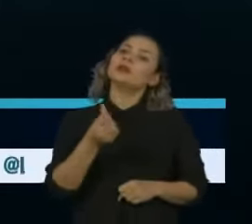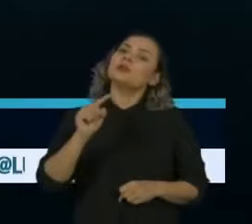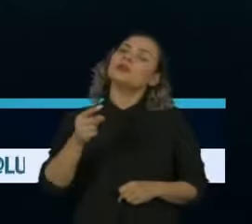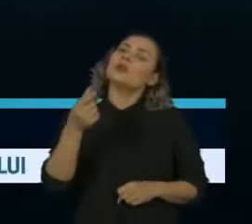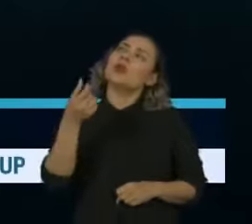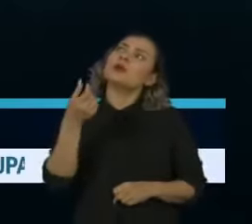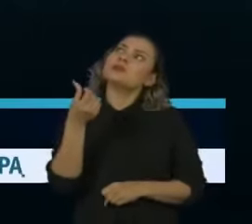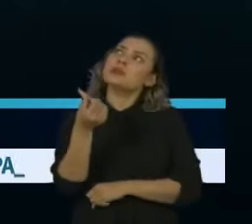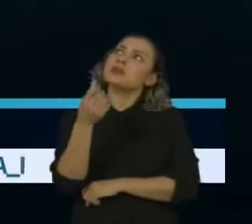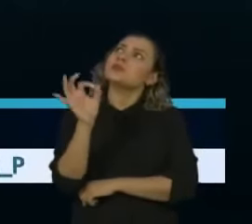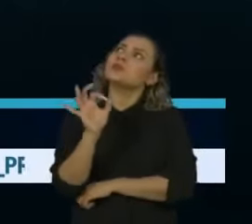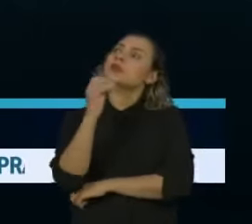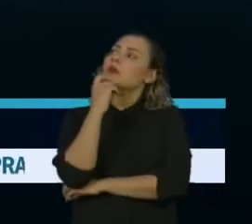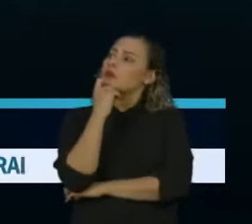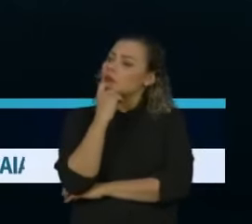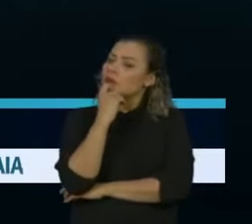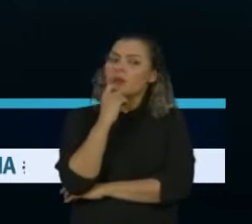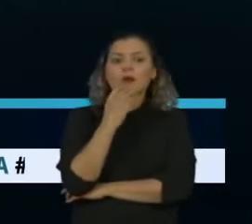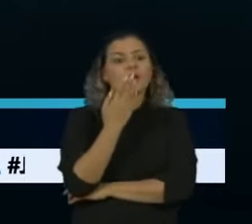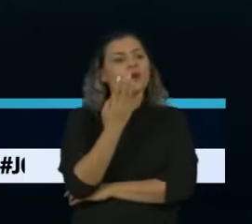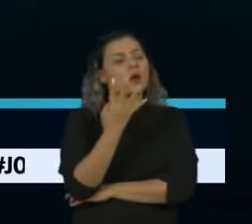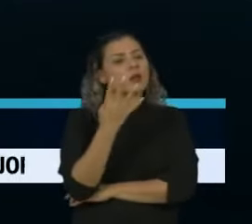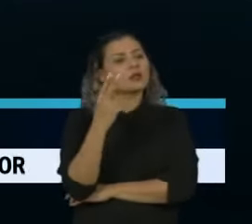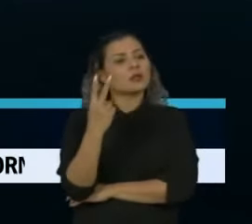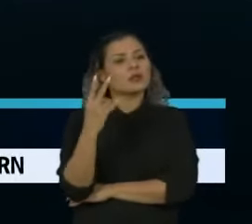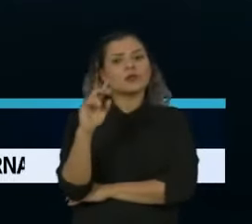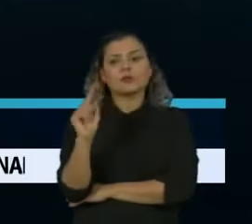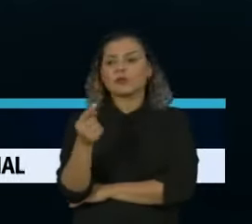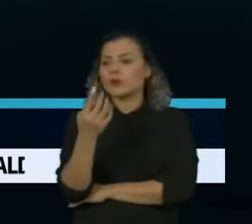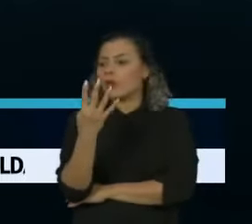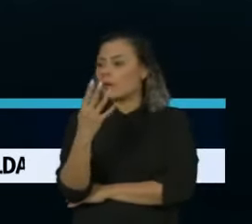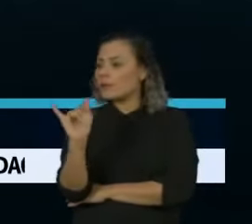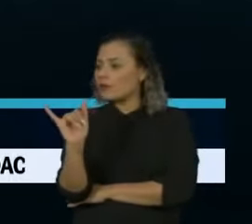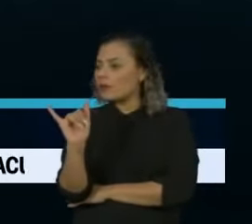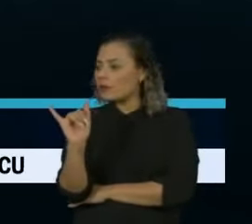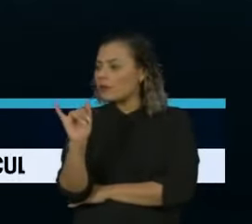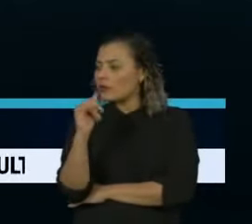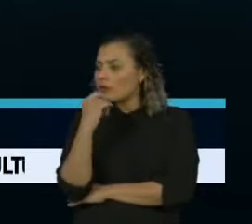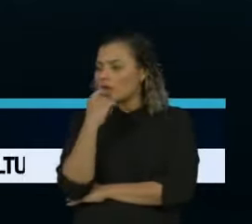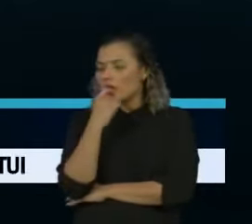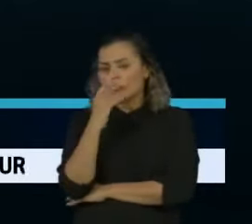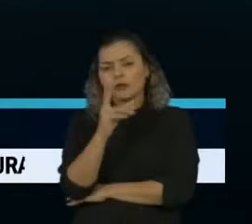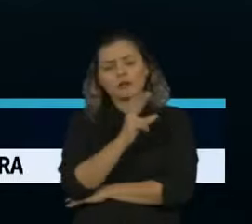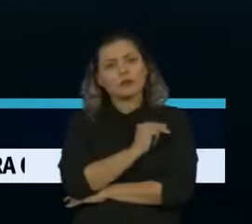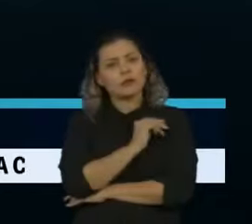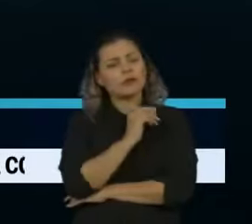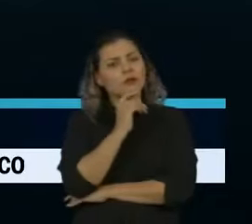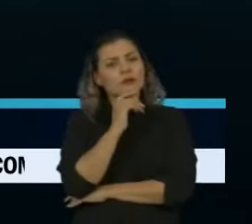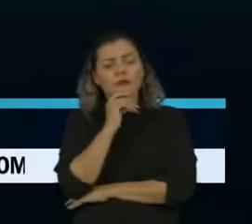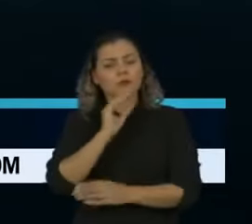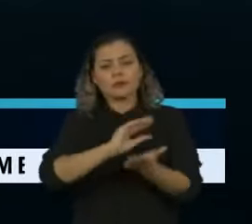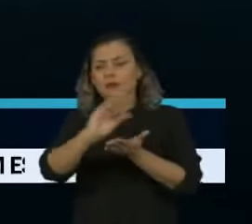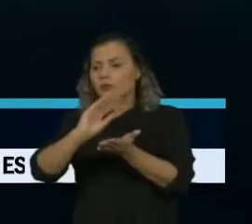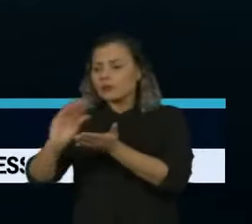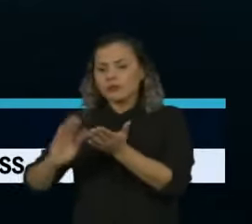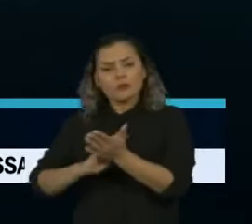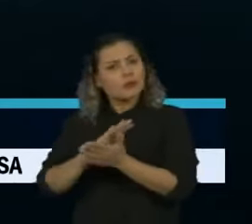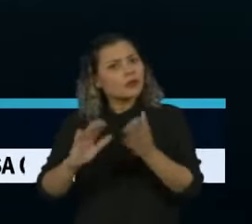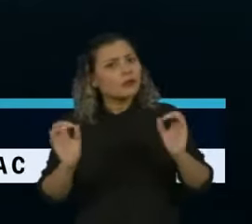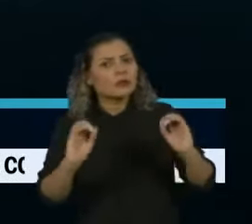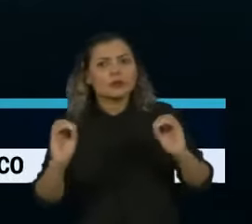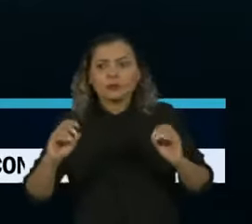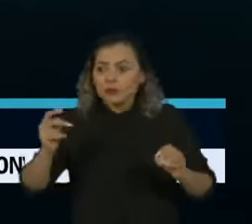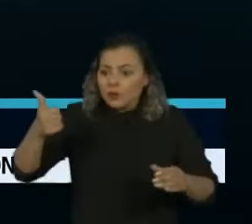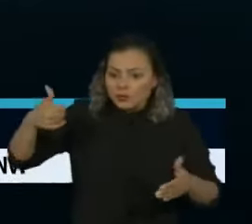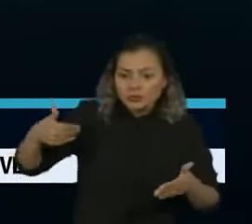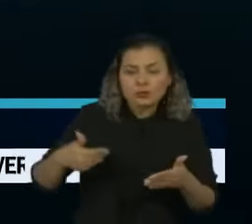36,3% dos 41,2 bi totais ainda não foram empenhados e a gente se aproxima